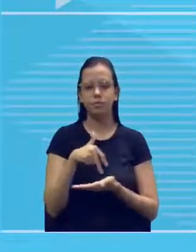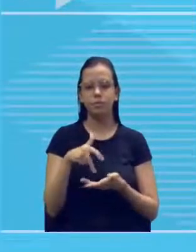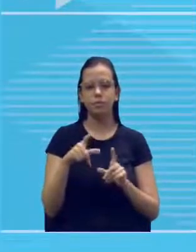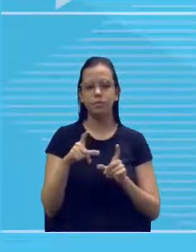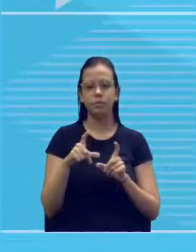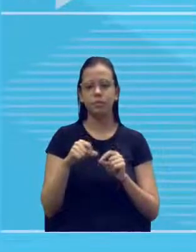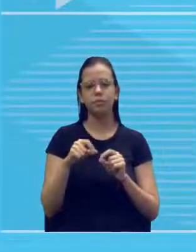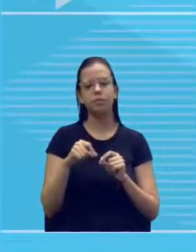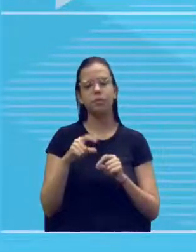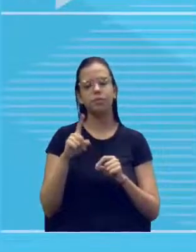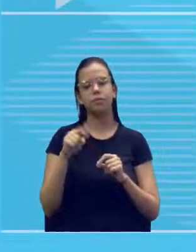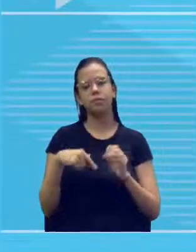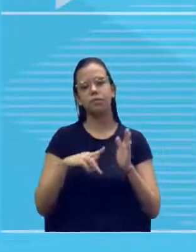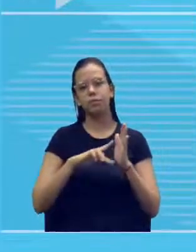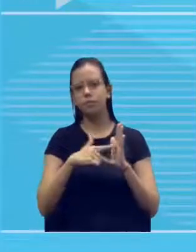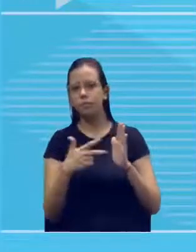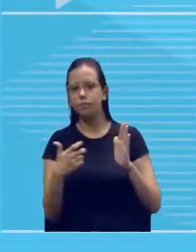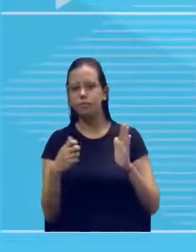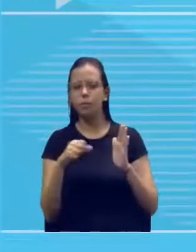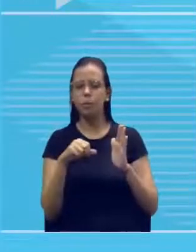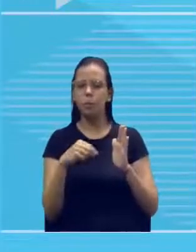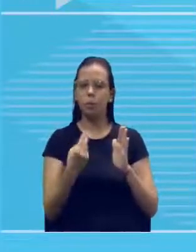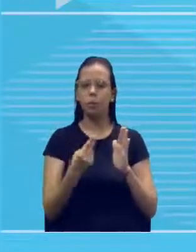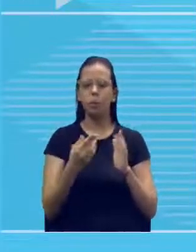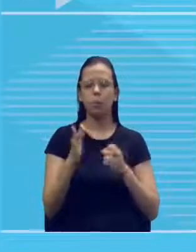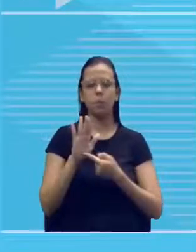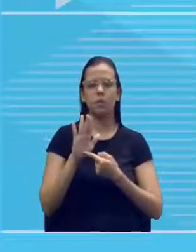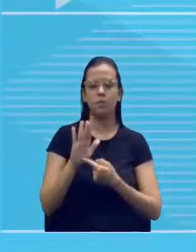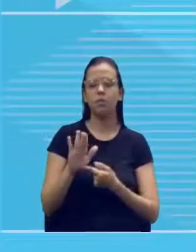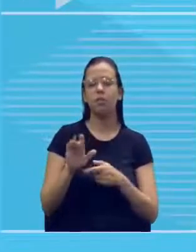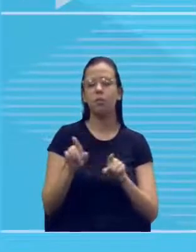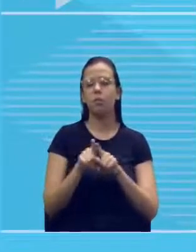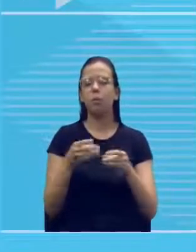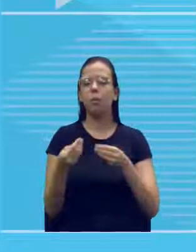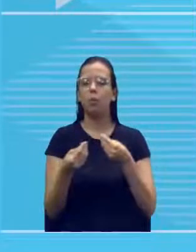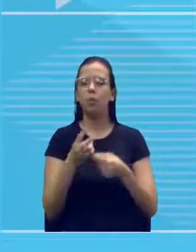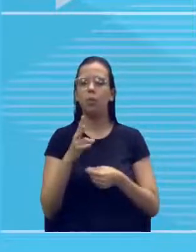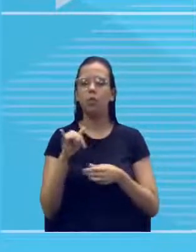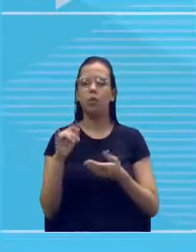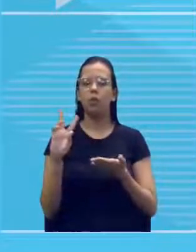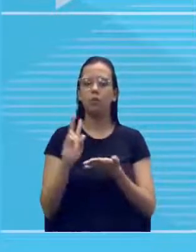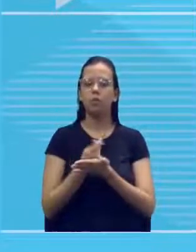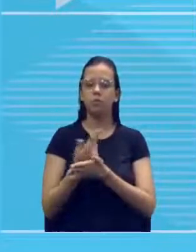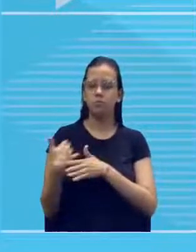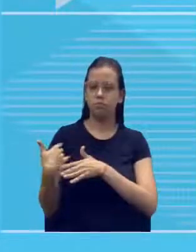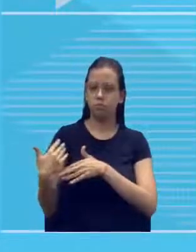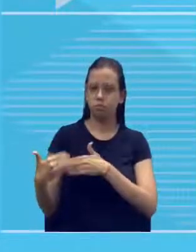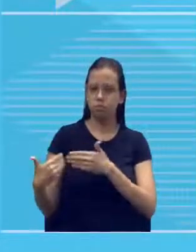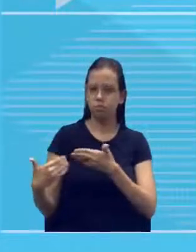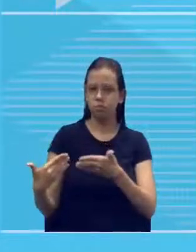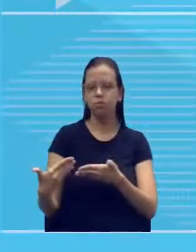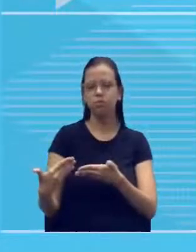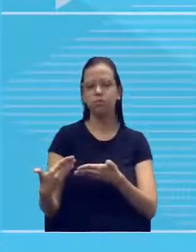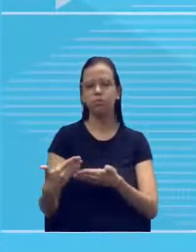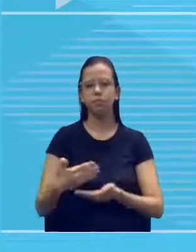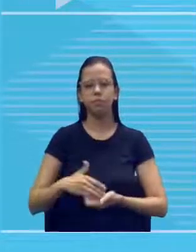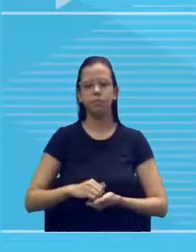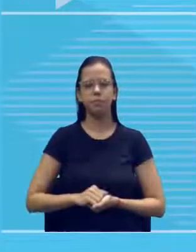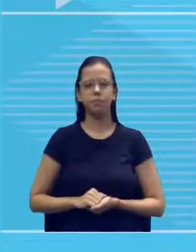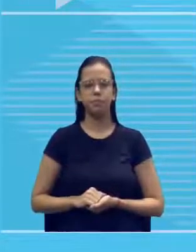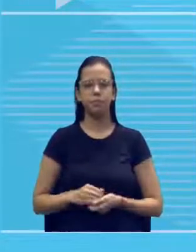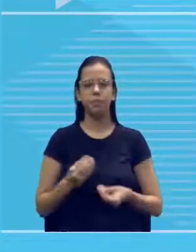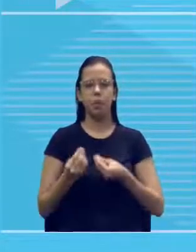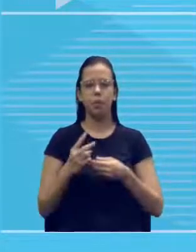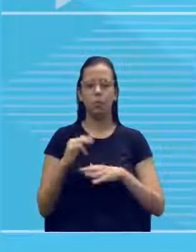são interpretadas ou manifestadas, como elas vão acontecendo ao longo dos tempos, né? Como elas